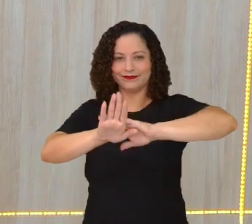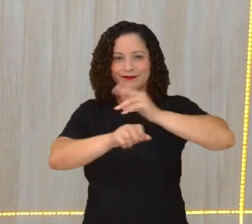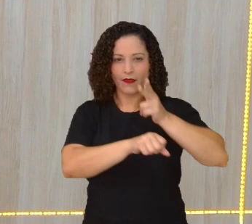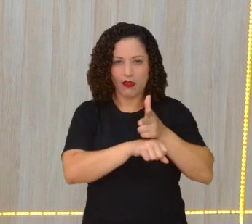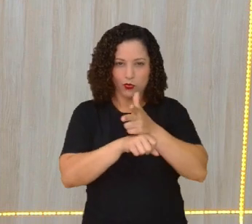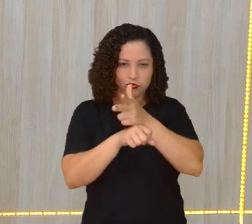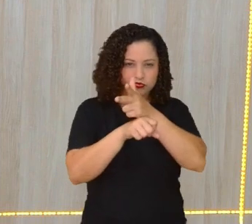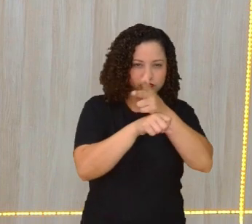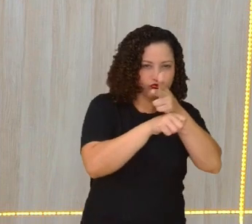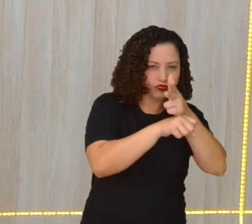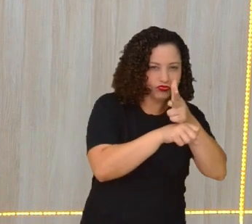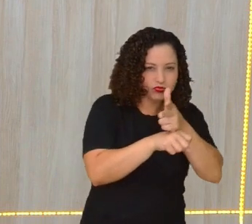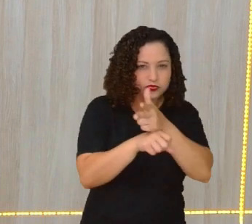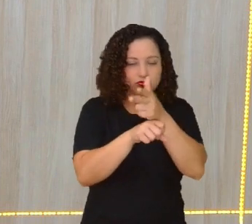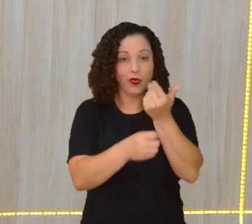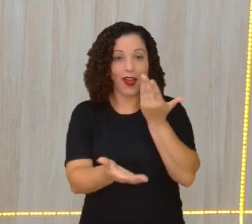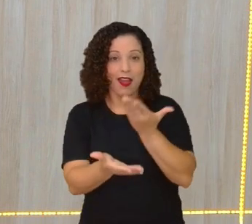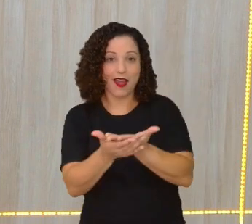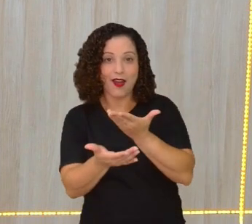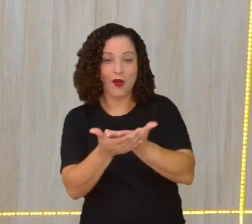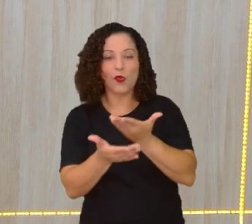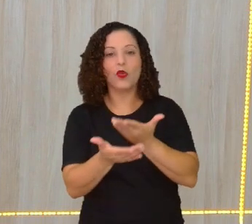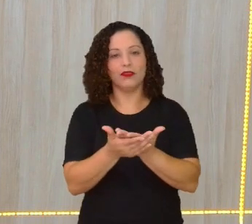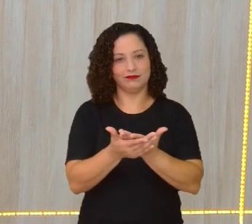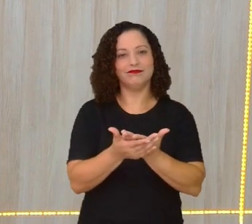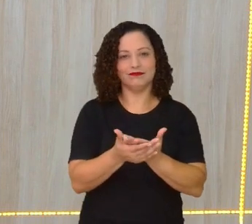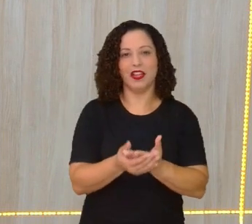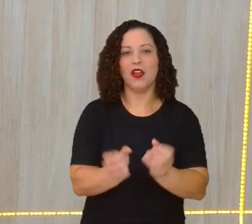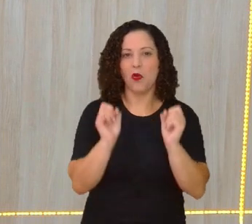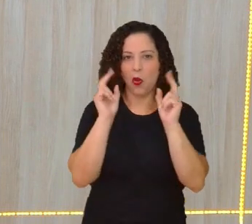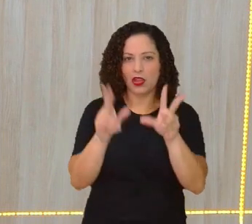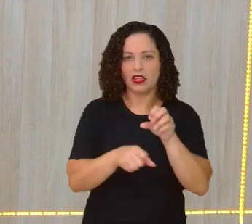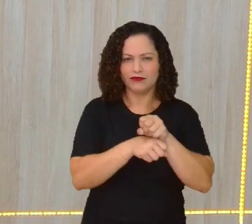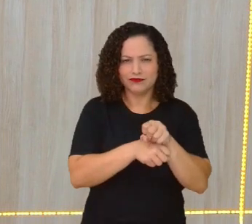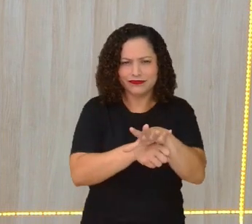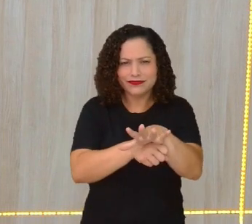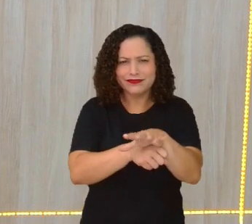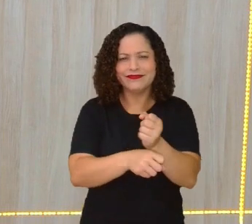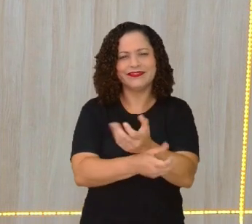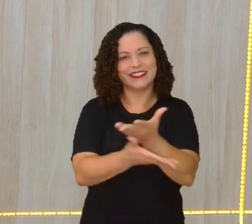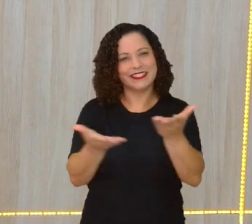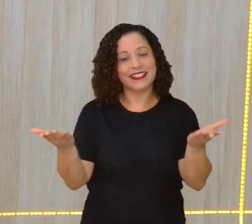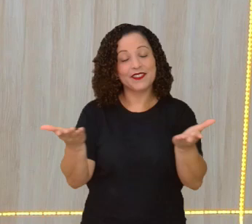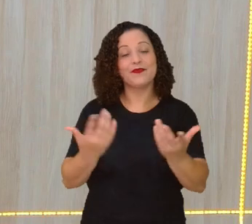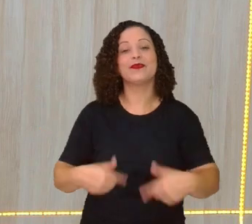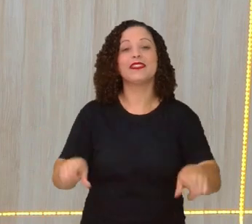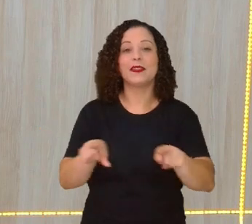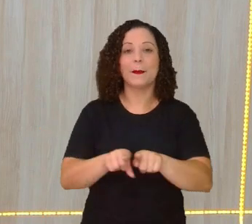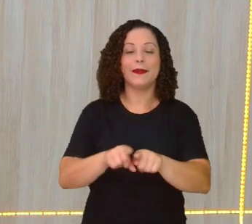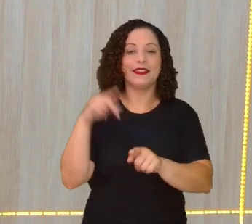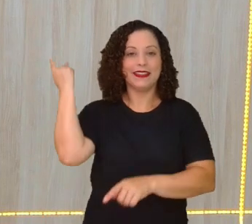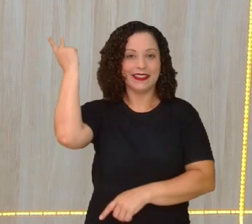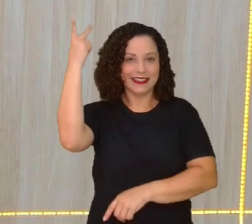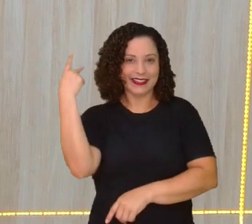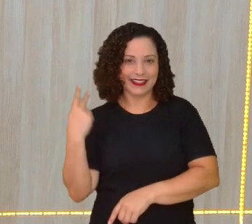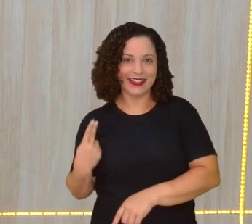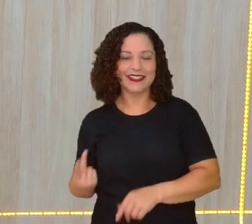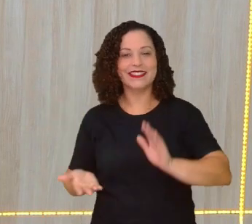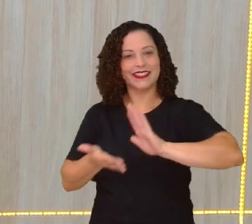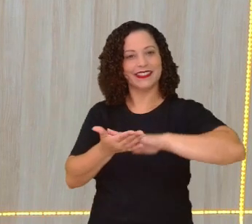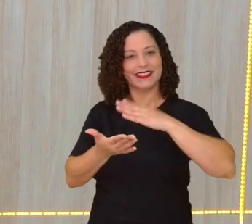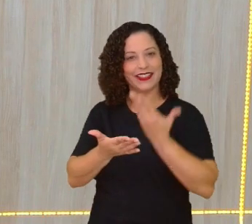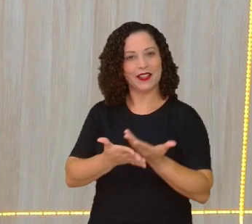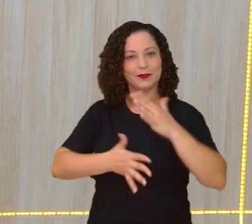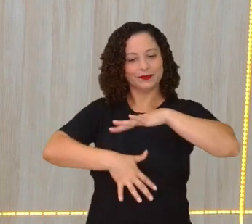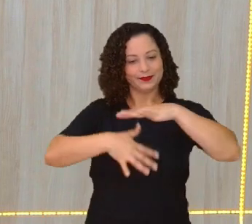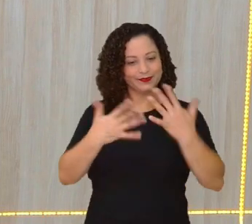ali, tornando essa aula possível, para nós. E eu tenho Késia,